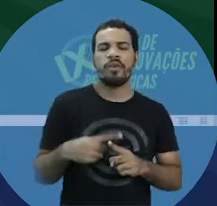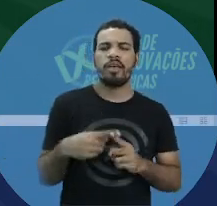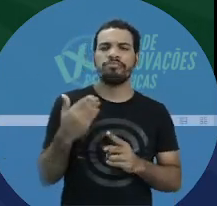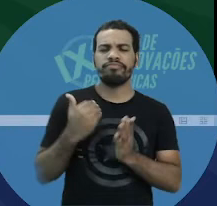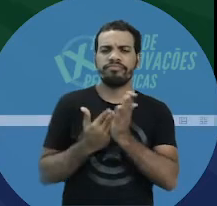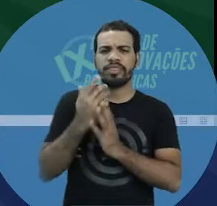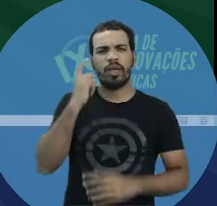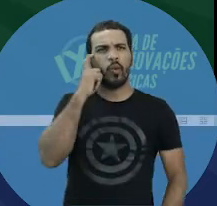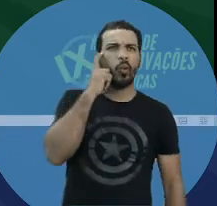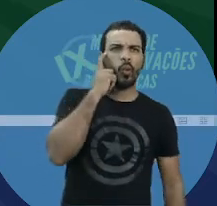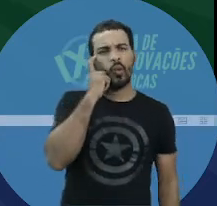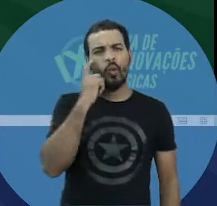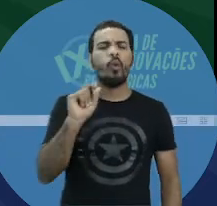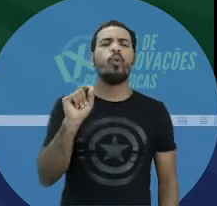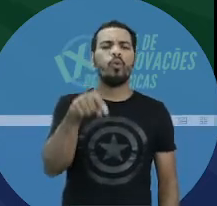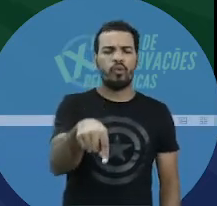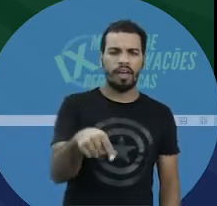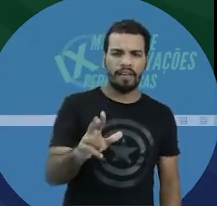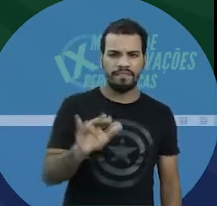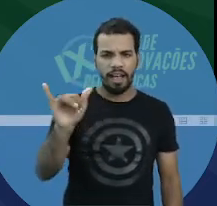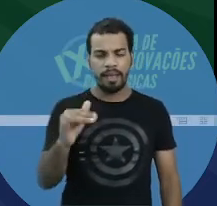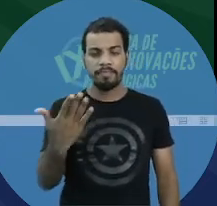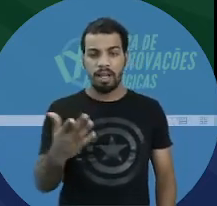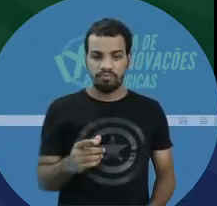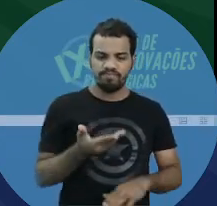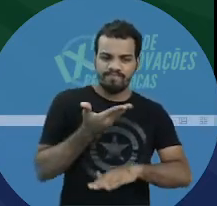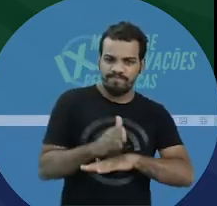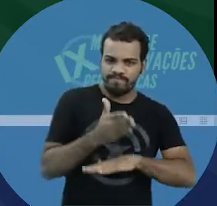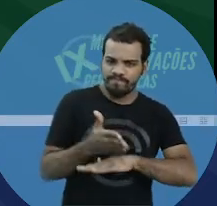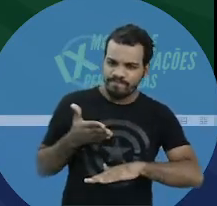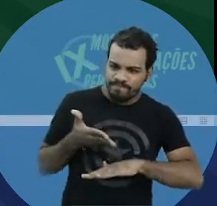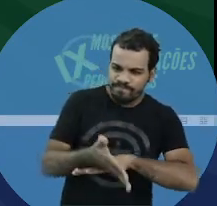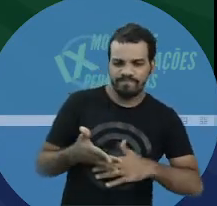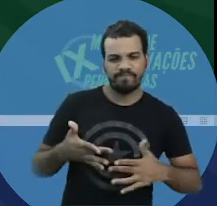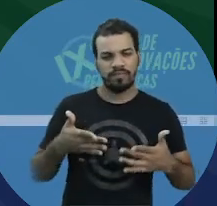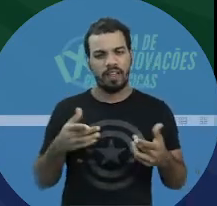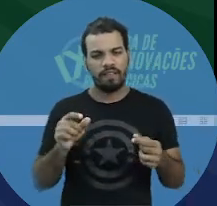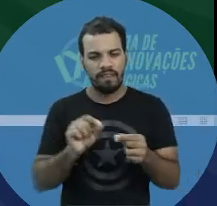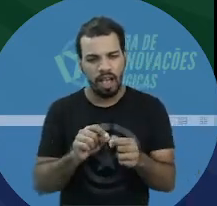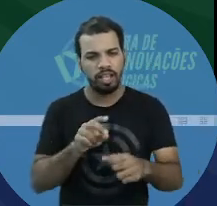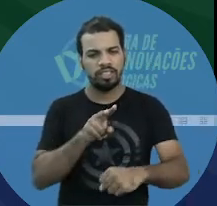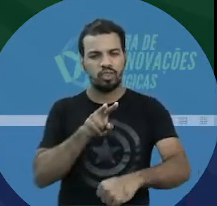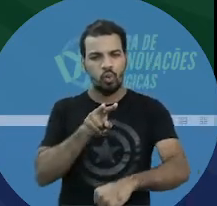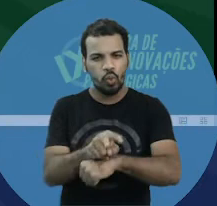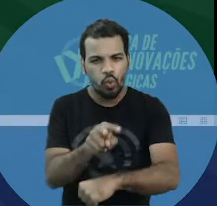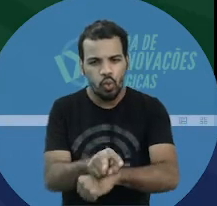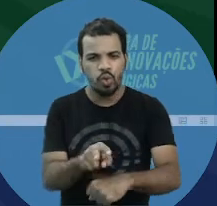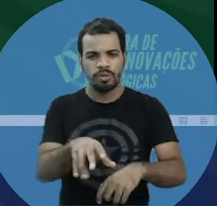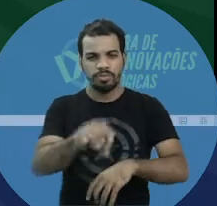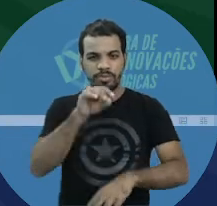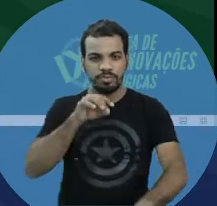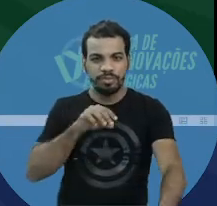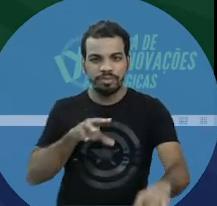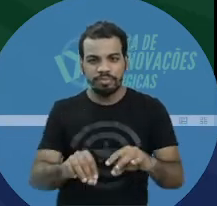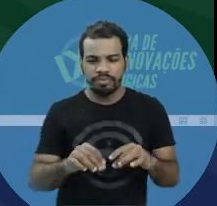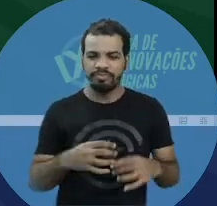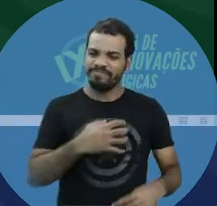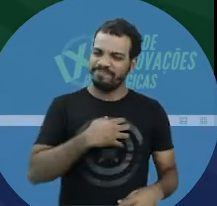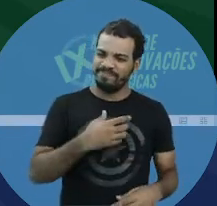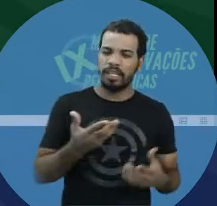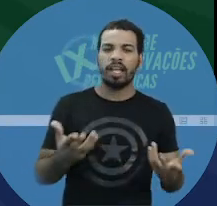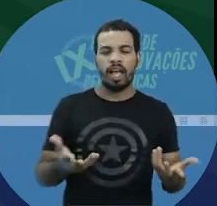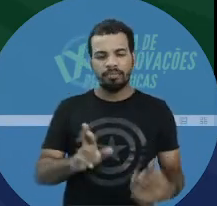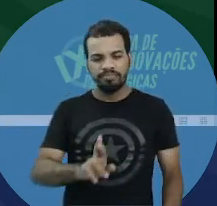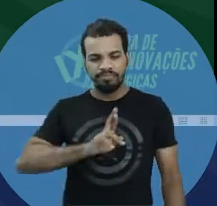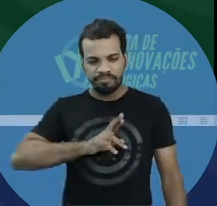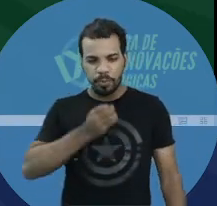dúvida do que seria realmente isso, mas com a prática da gente indo lá, cultivando, colhendo tudo certinho, a gente conseguiu ter